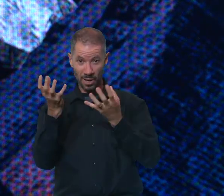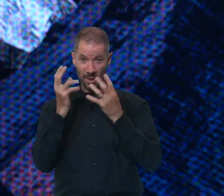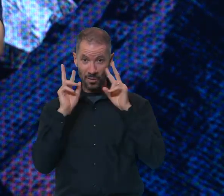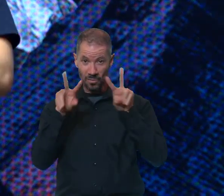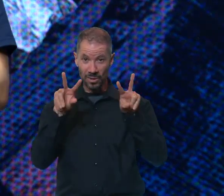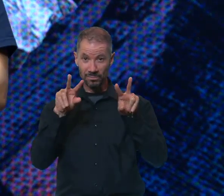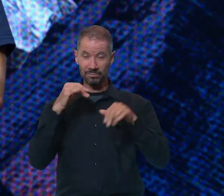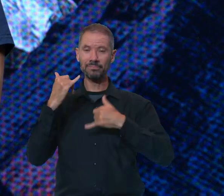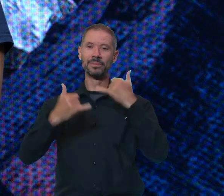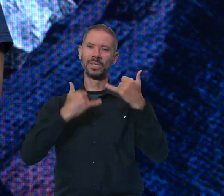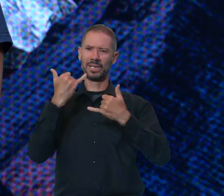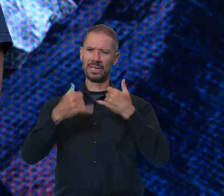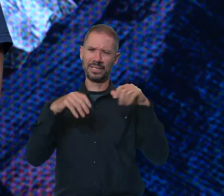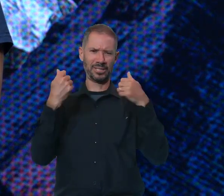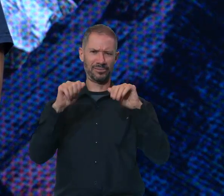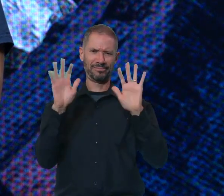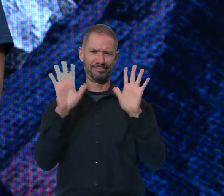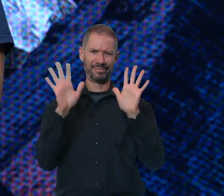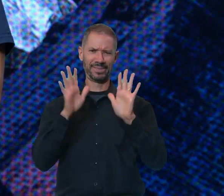Brincadeira, a gente não precisa, tá?